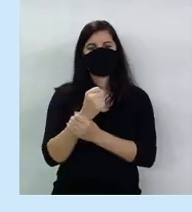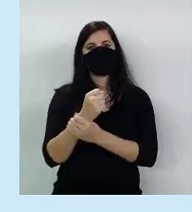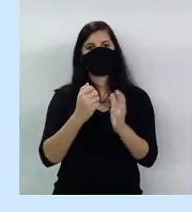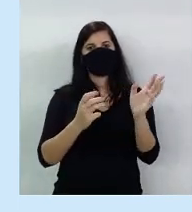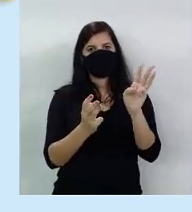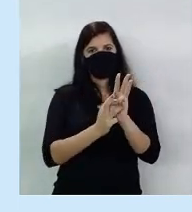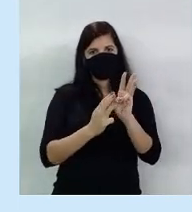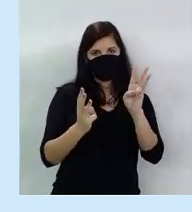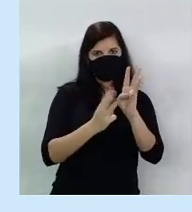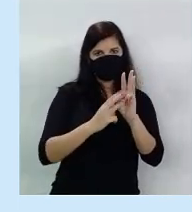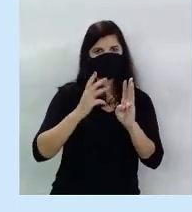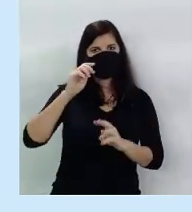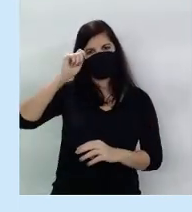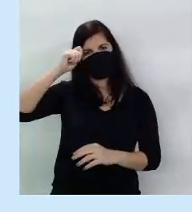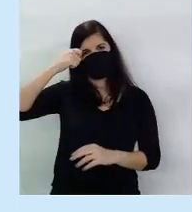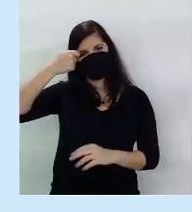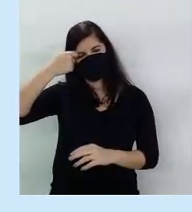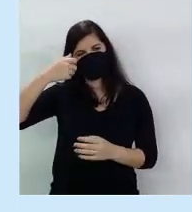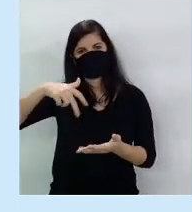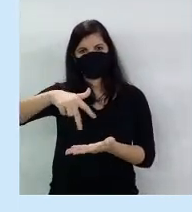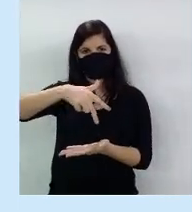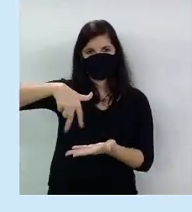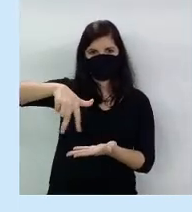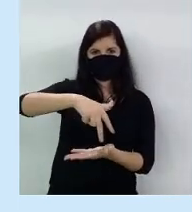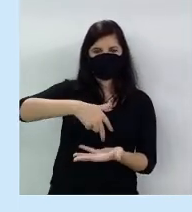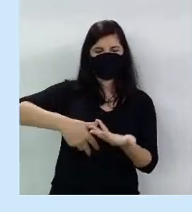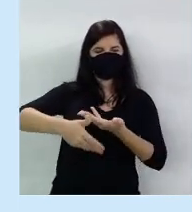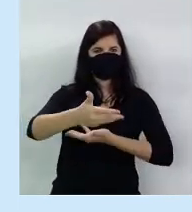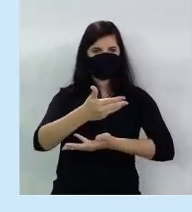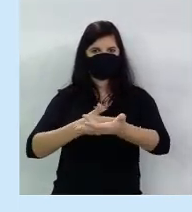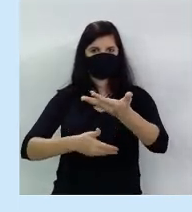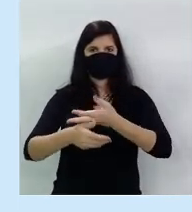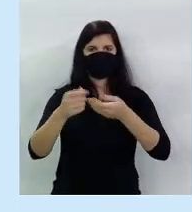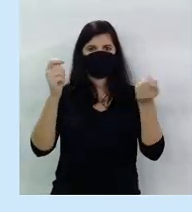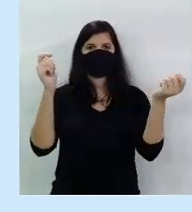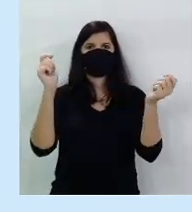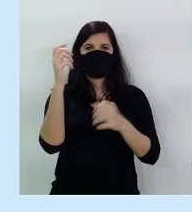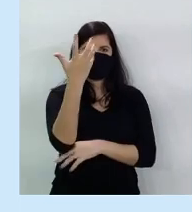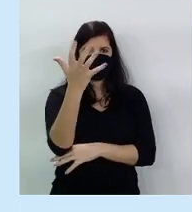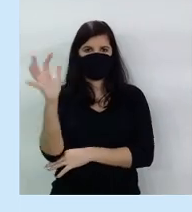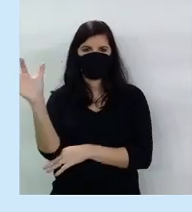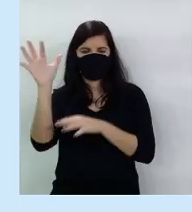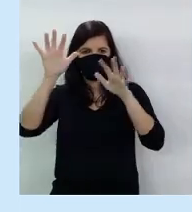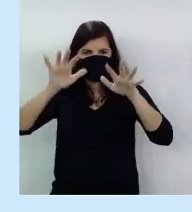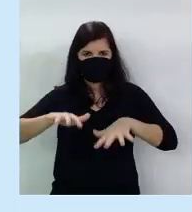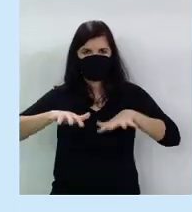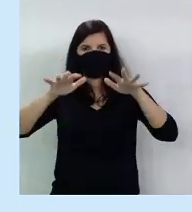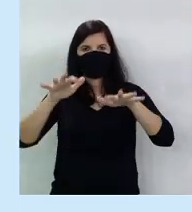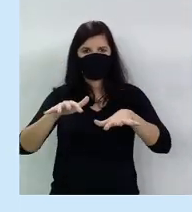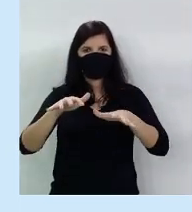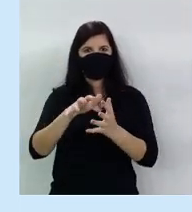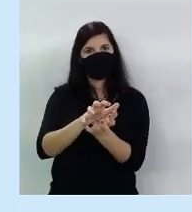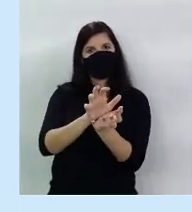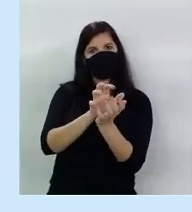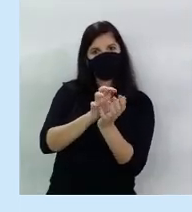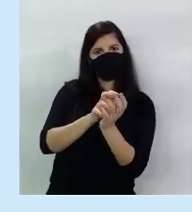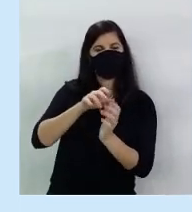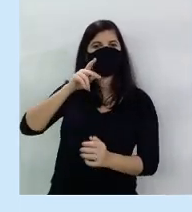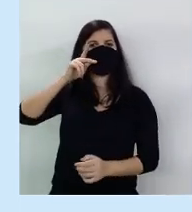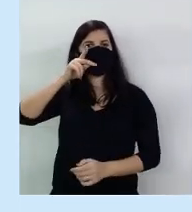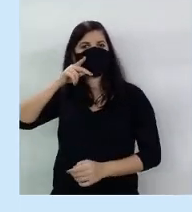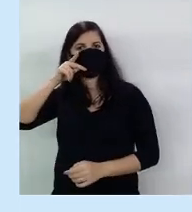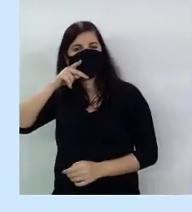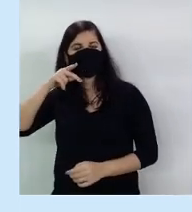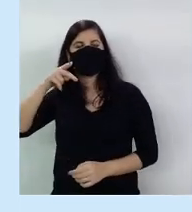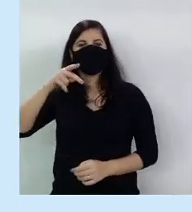questão negra, a dança, a infusão, a árvore sagrada, Pernambuco, Paraíba, o Nordeste,